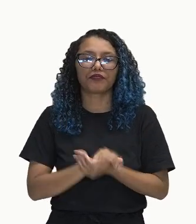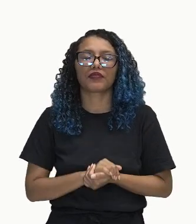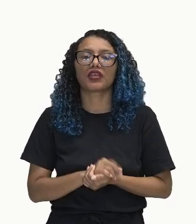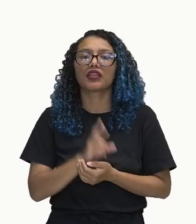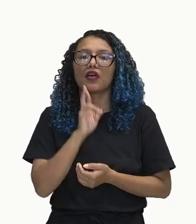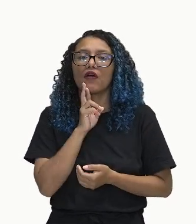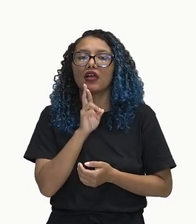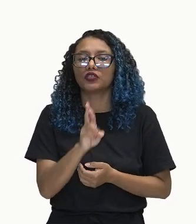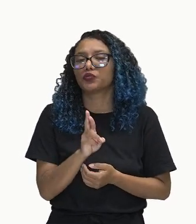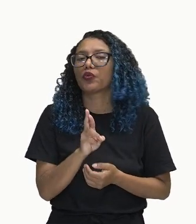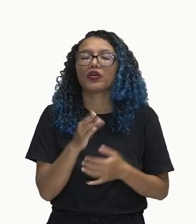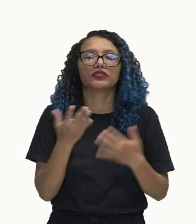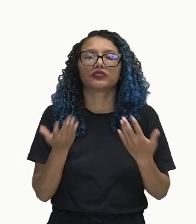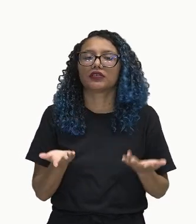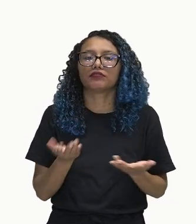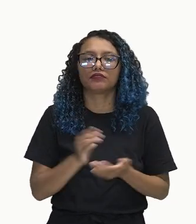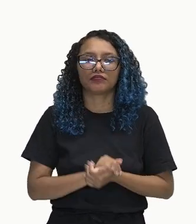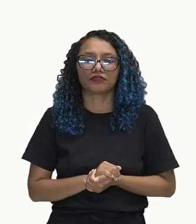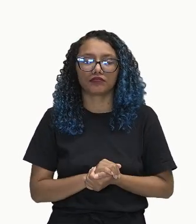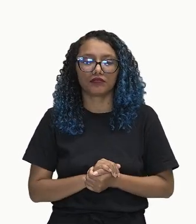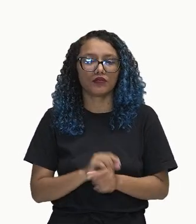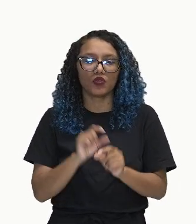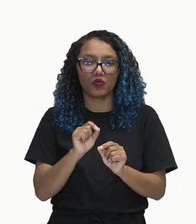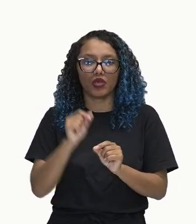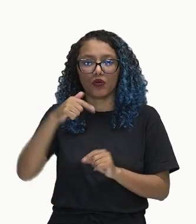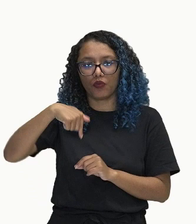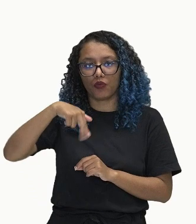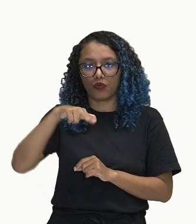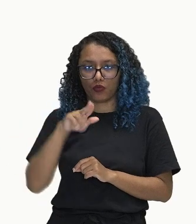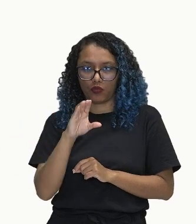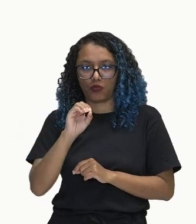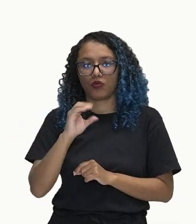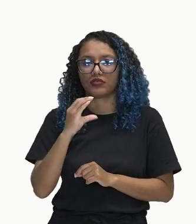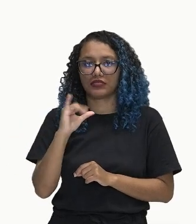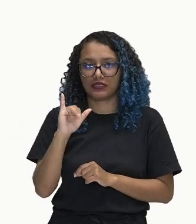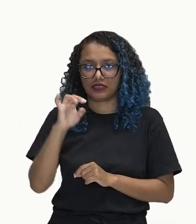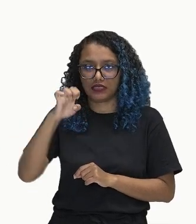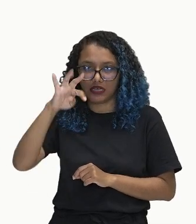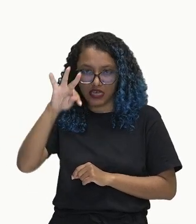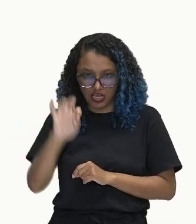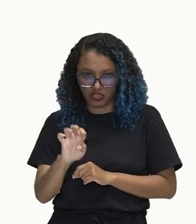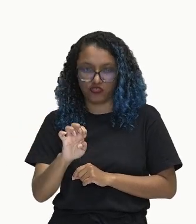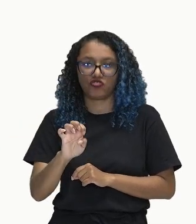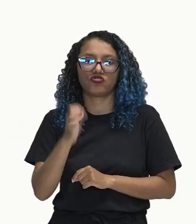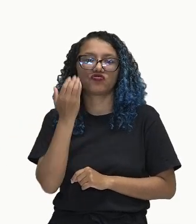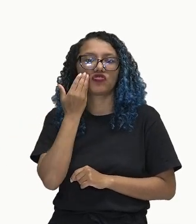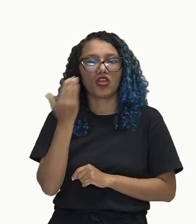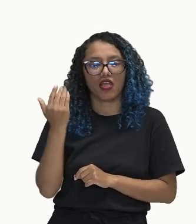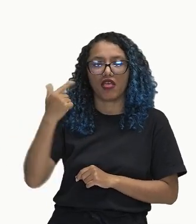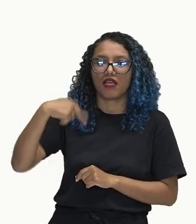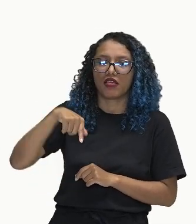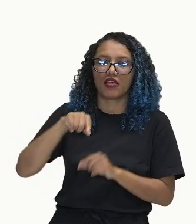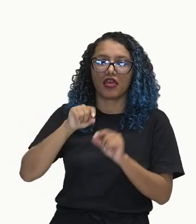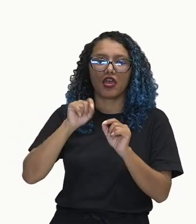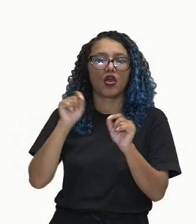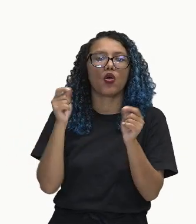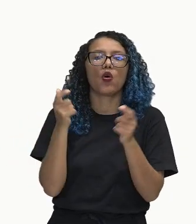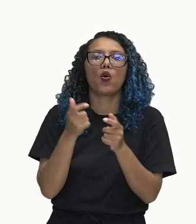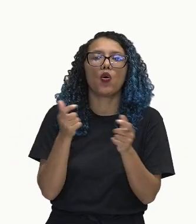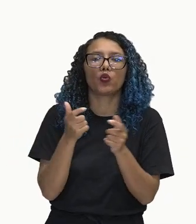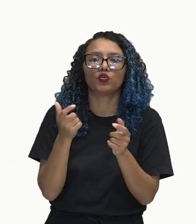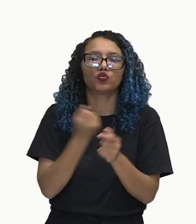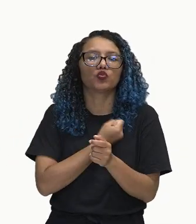quem é? O quociente, vou colocar aqui, o quociente Q é o valor que está aqui no